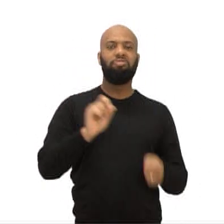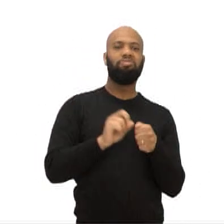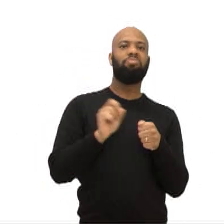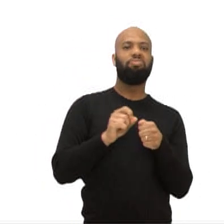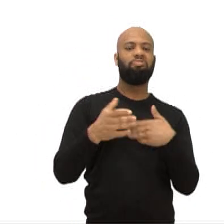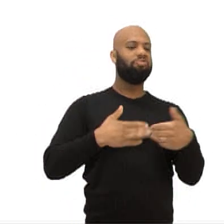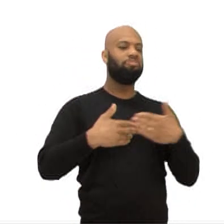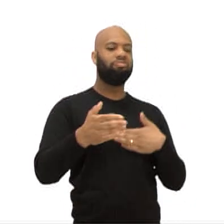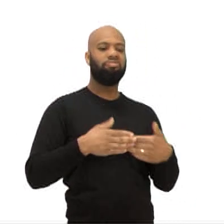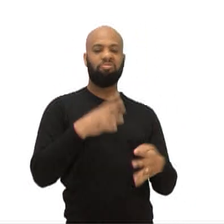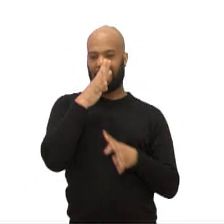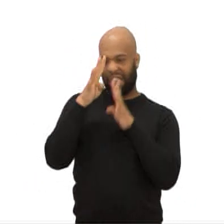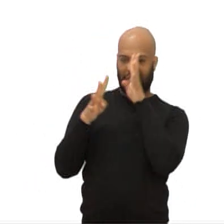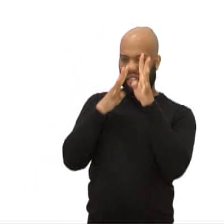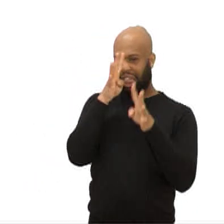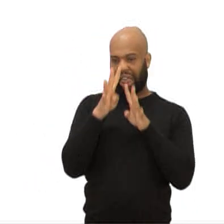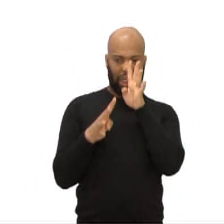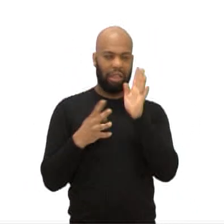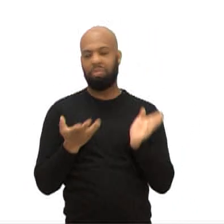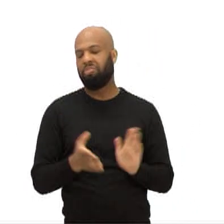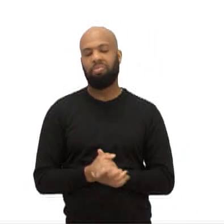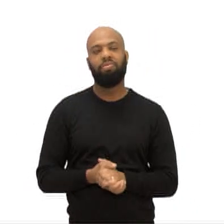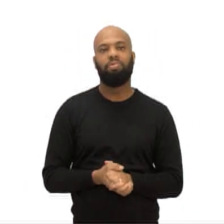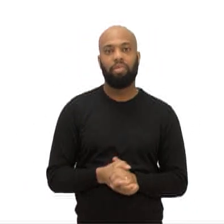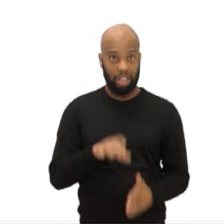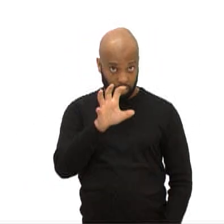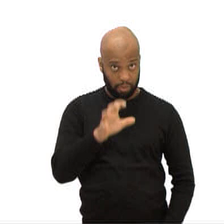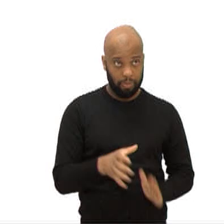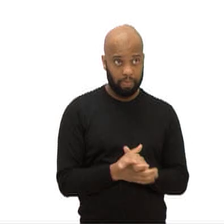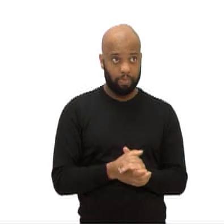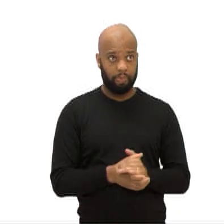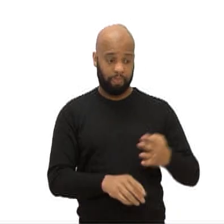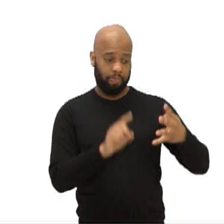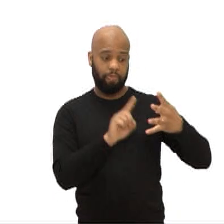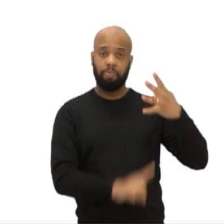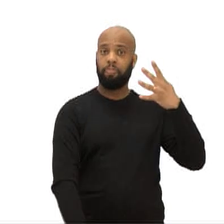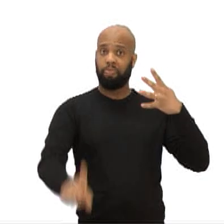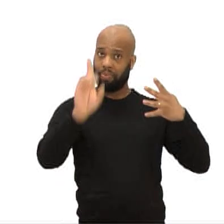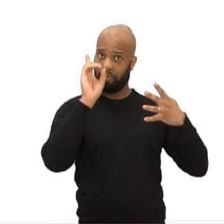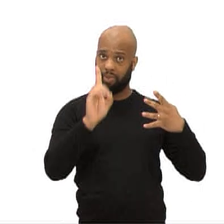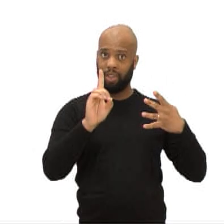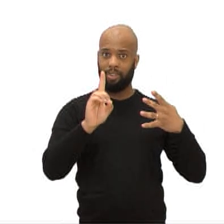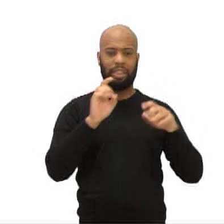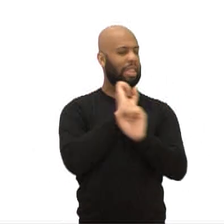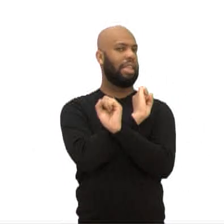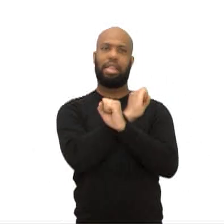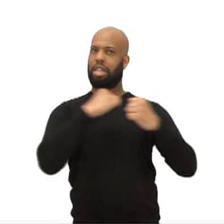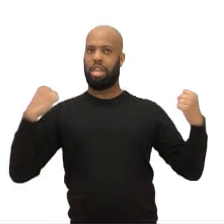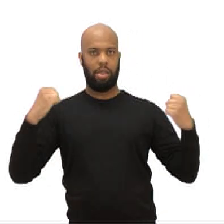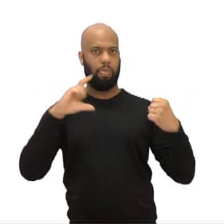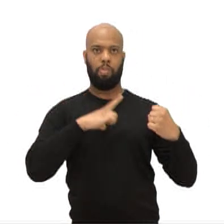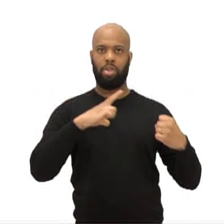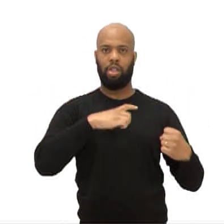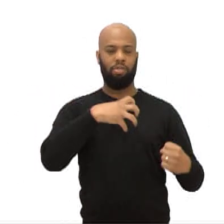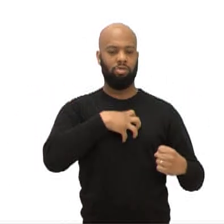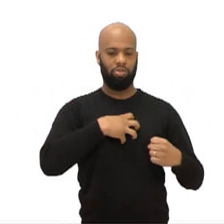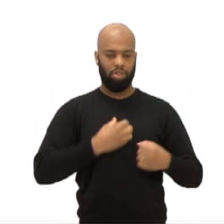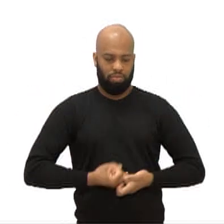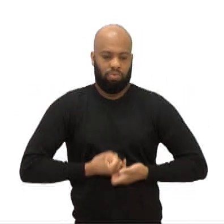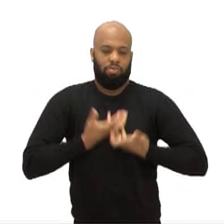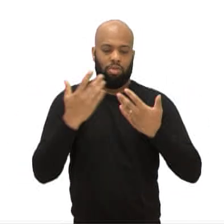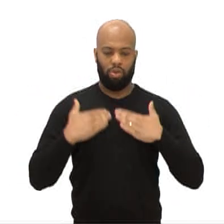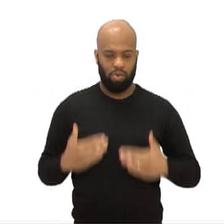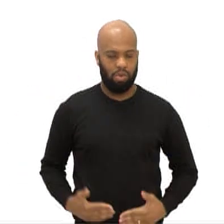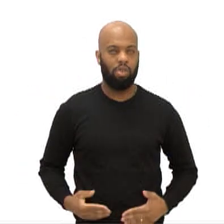prática, mas não com o intuito de ganhar algum benefício. Será que é isso? Ou alternativa D. É impossível trabalhar as expressões corporais nos